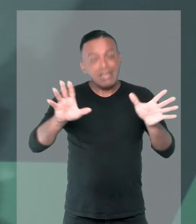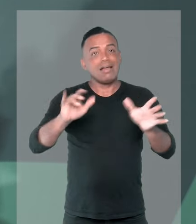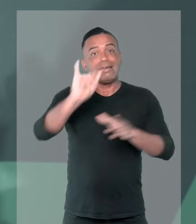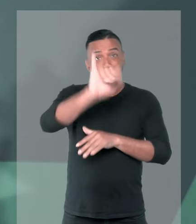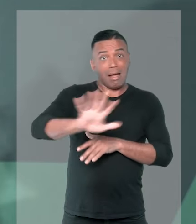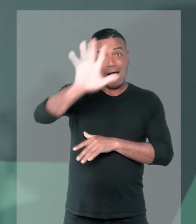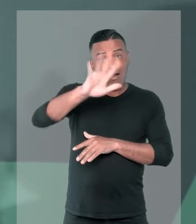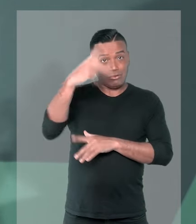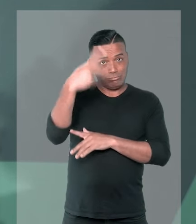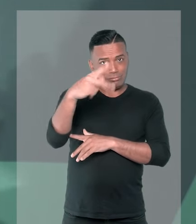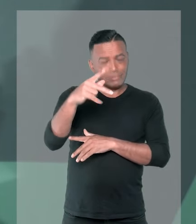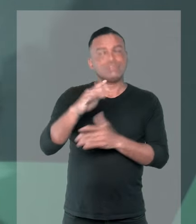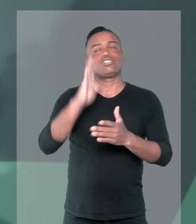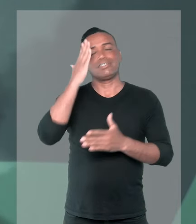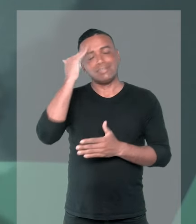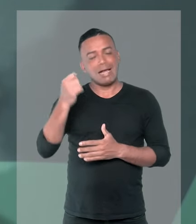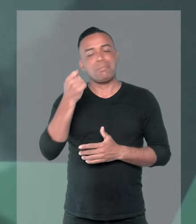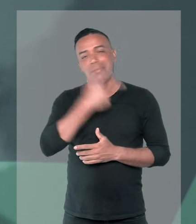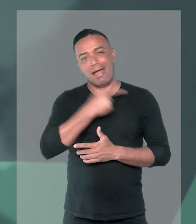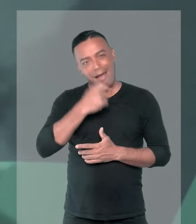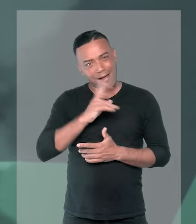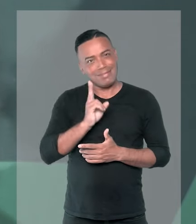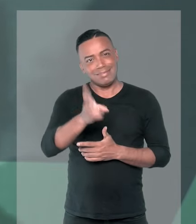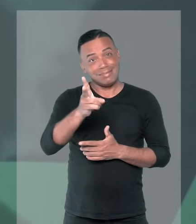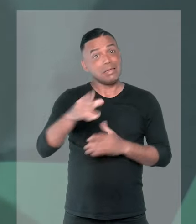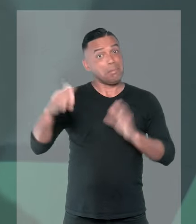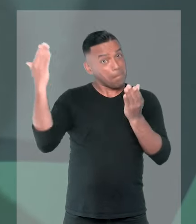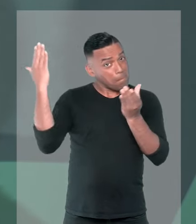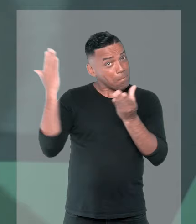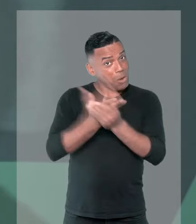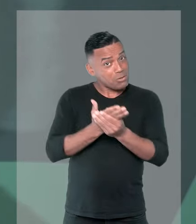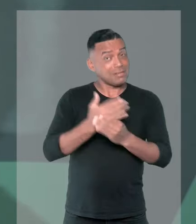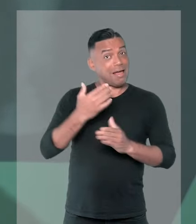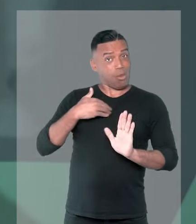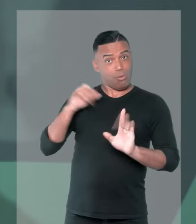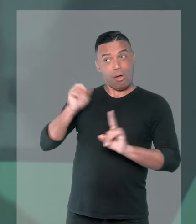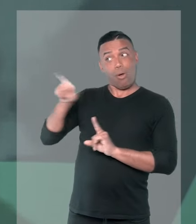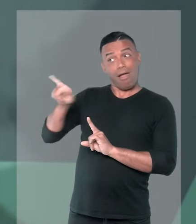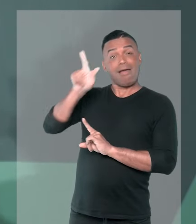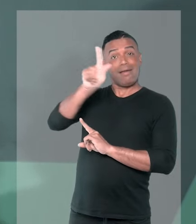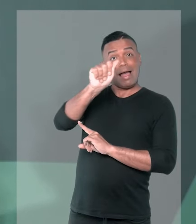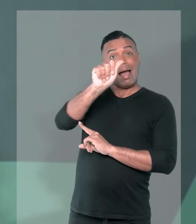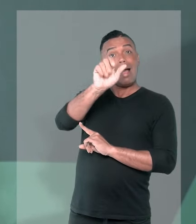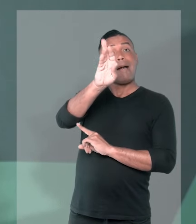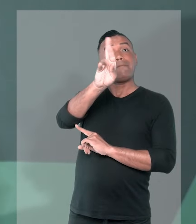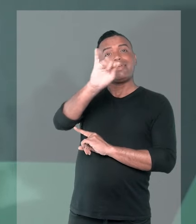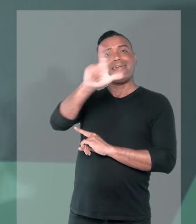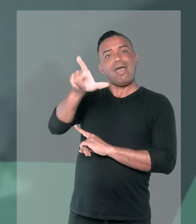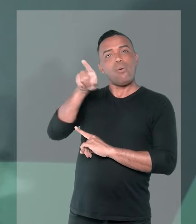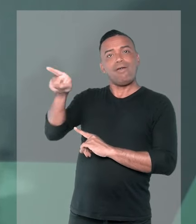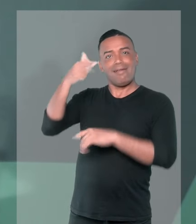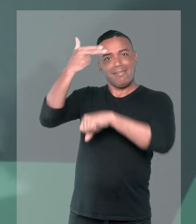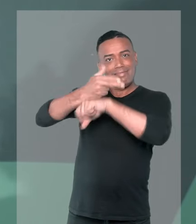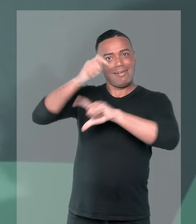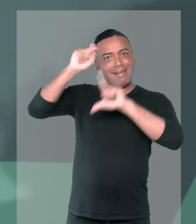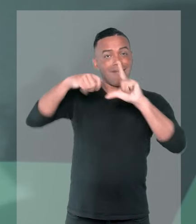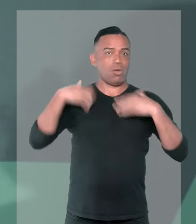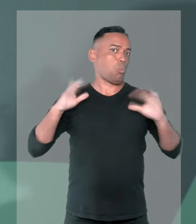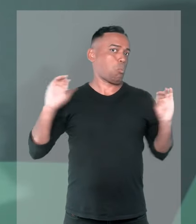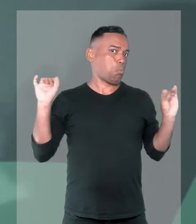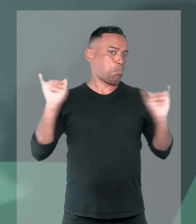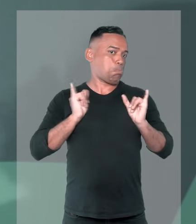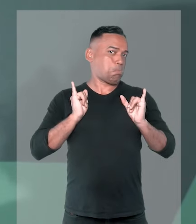Como vocês estão cansados de saber da piadinha que eu faço vocês quiserem processar o processo Gabriel que não não eu porque ele que grava eu não tenho nada com isso